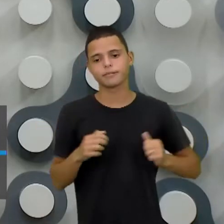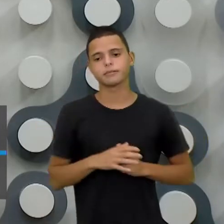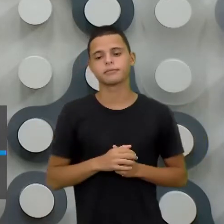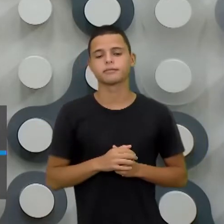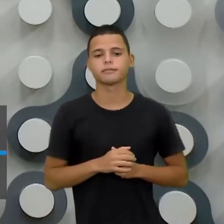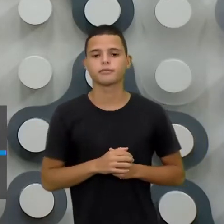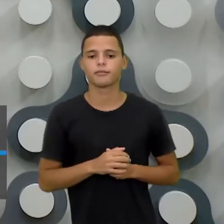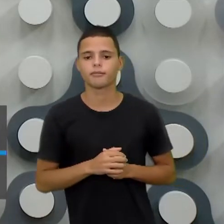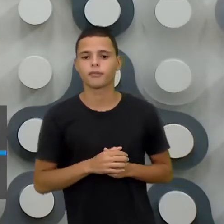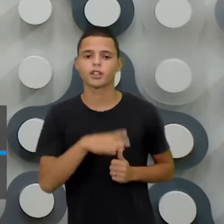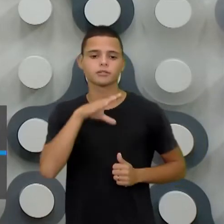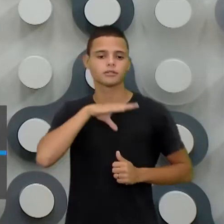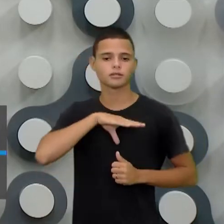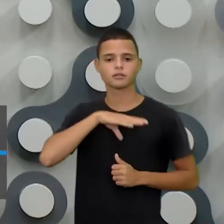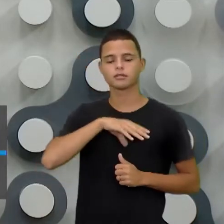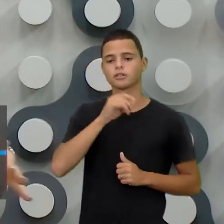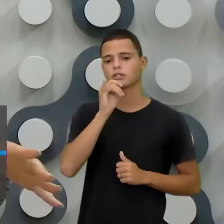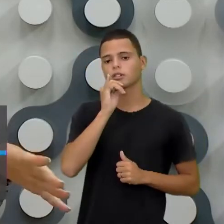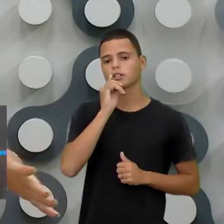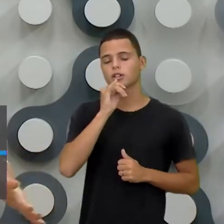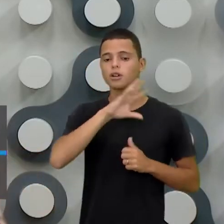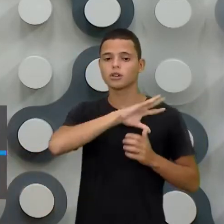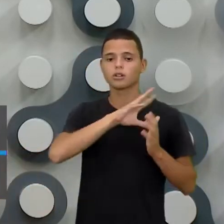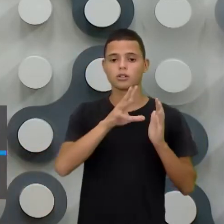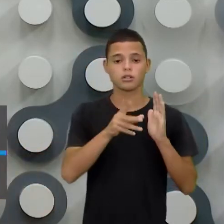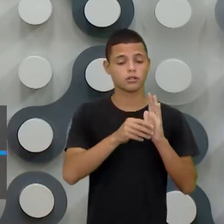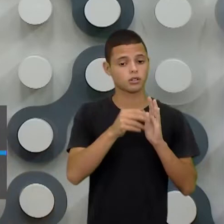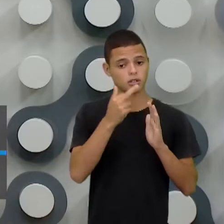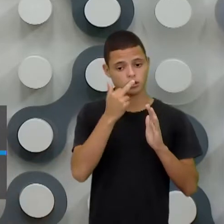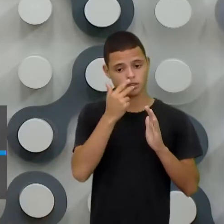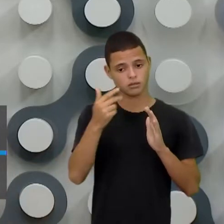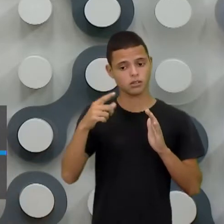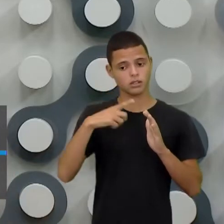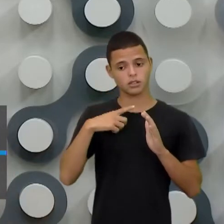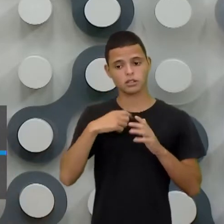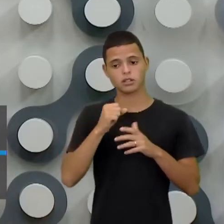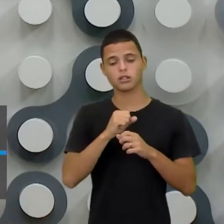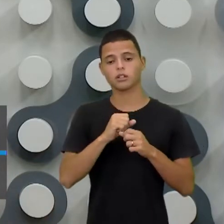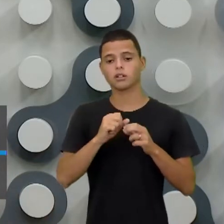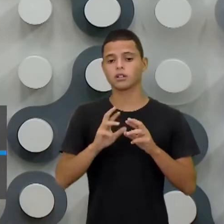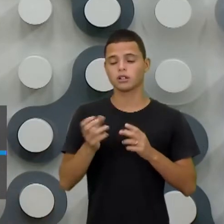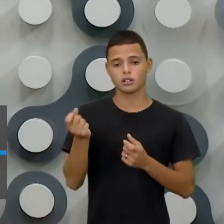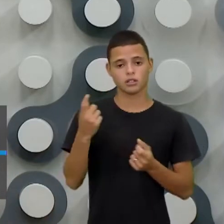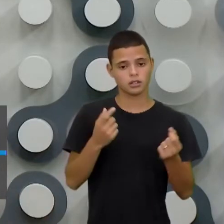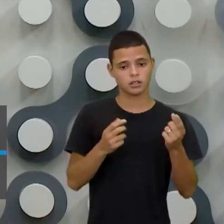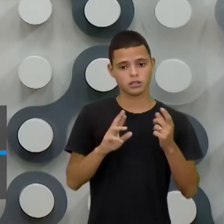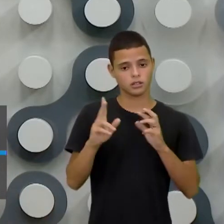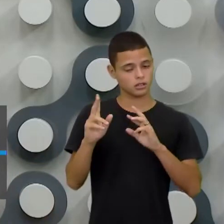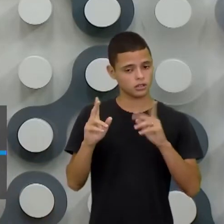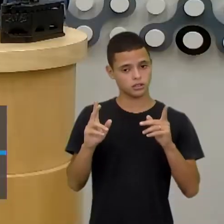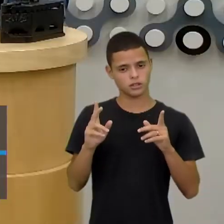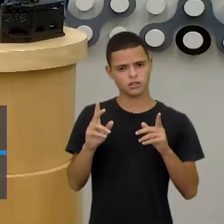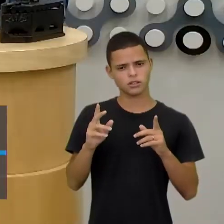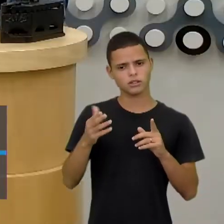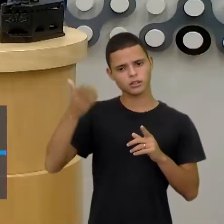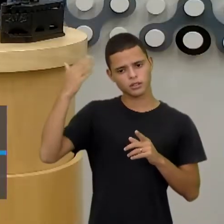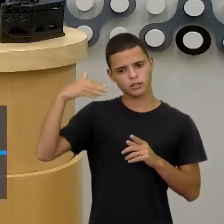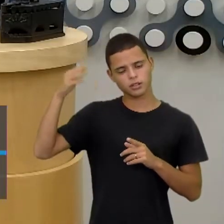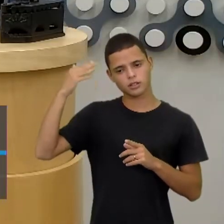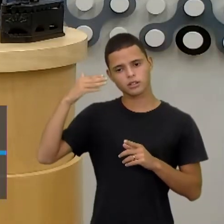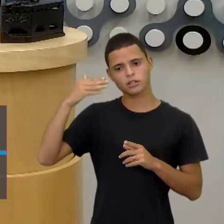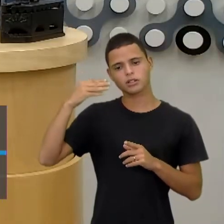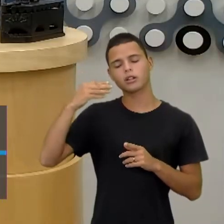do português, mas se a gente pensar aí que todas as línguas elas vão ter aí essas variações. Uma vez eu vi um rapaz falando que